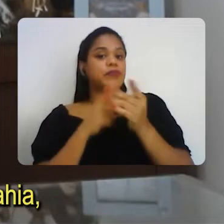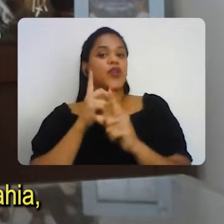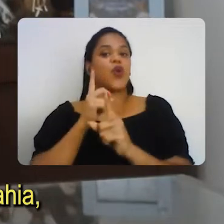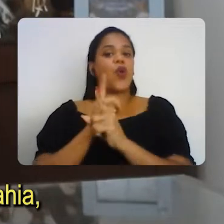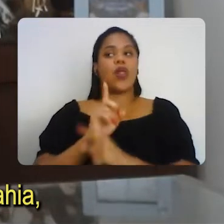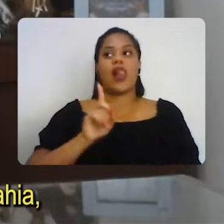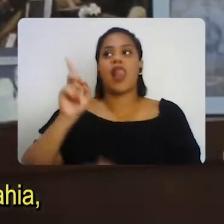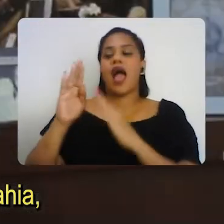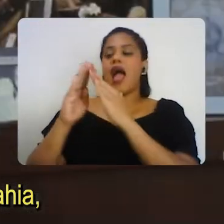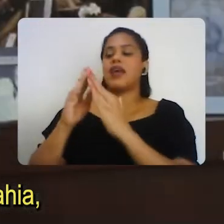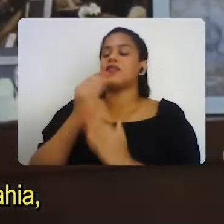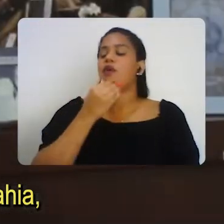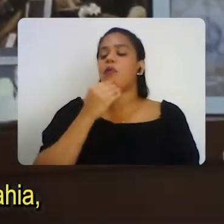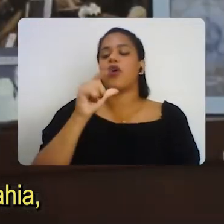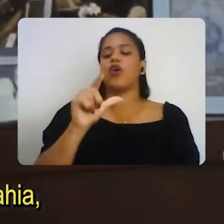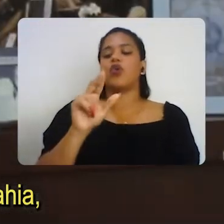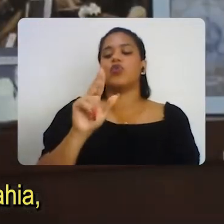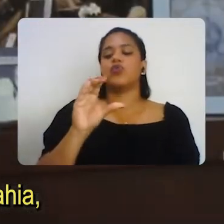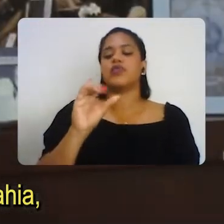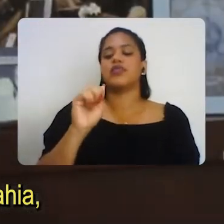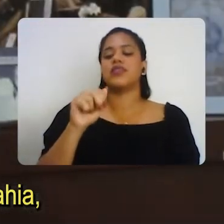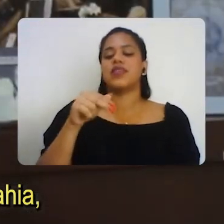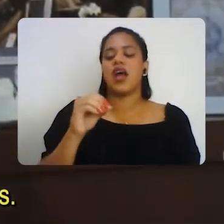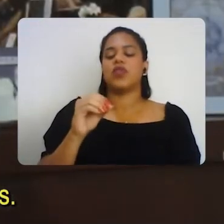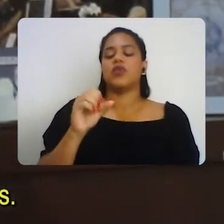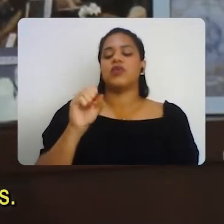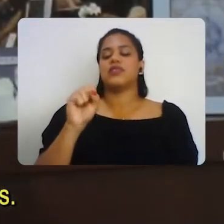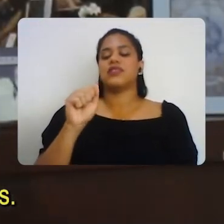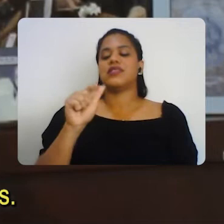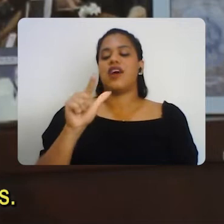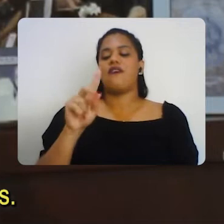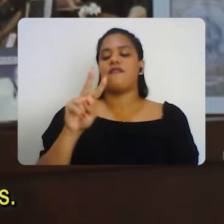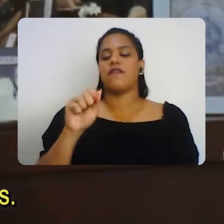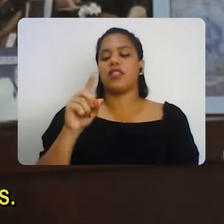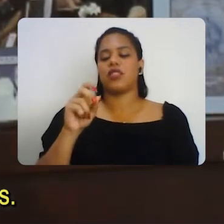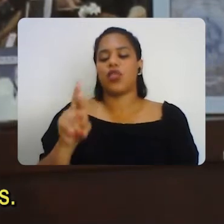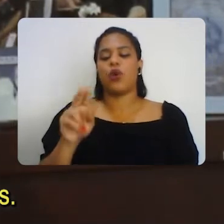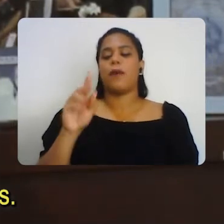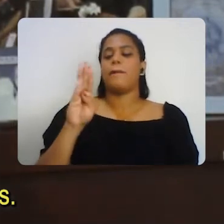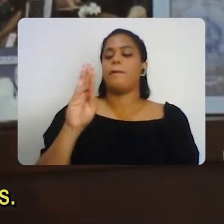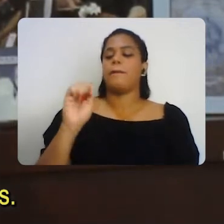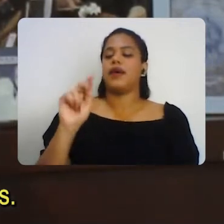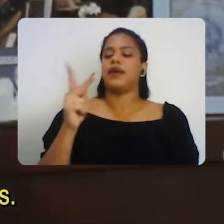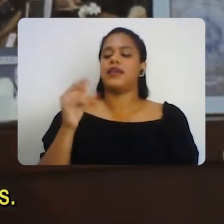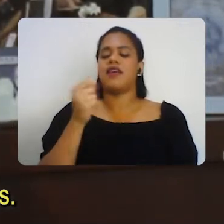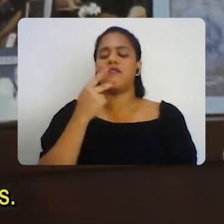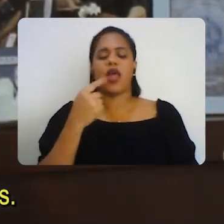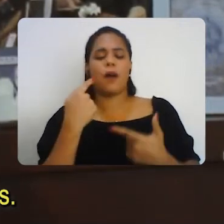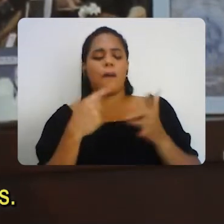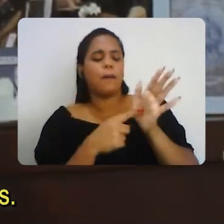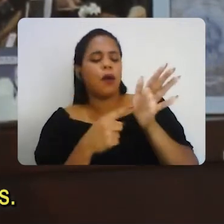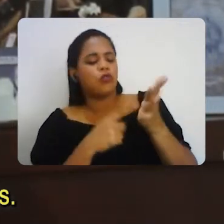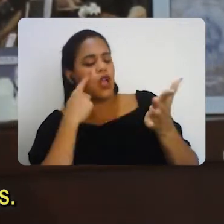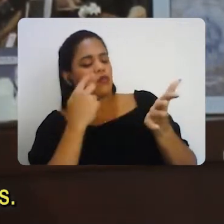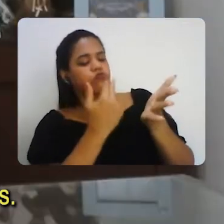um encontro na casa de Luciano Salvador, Bahia, onde ele mostrou algumas imagens já da peça e falando